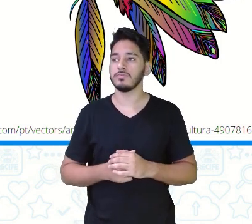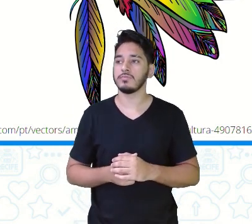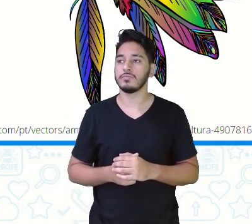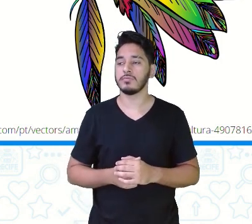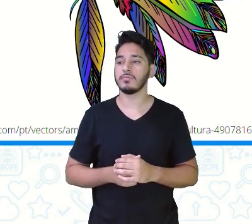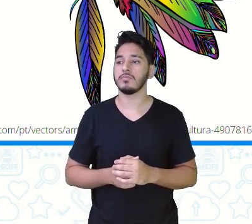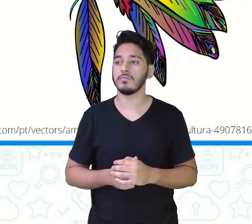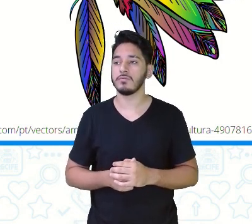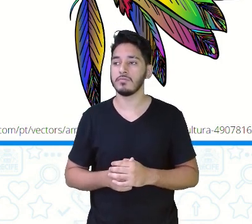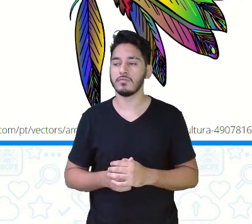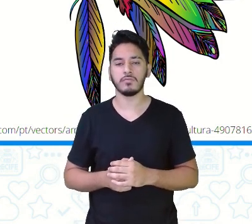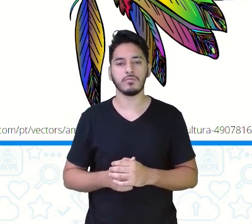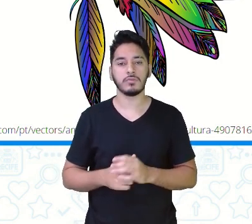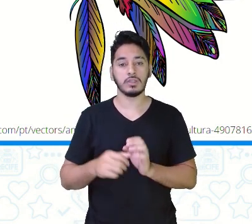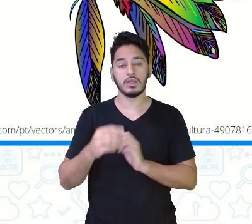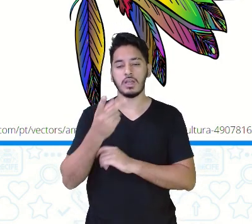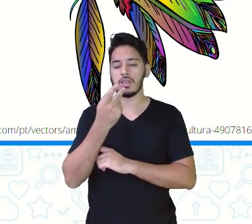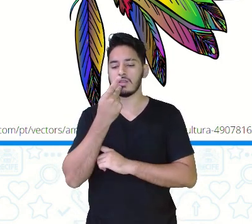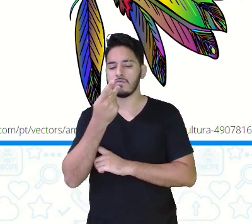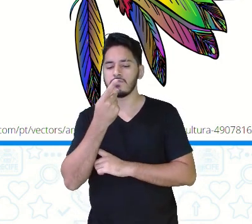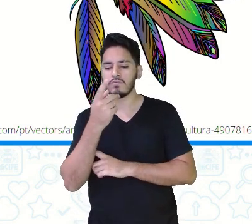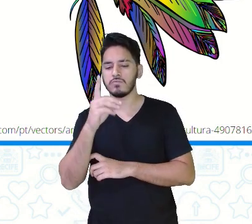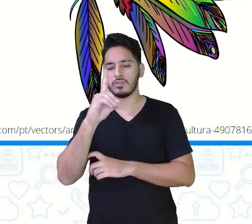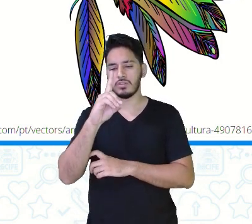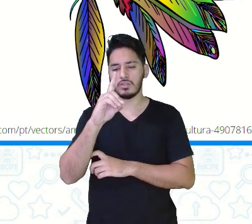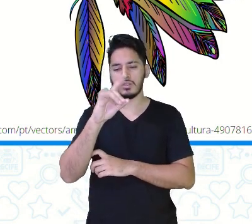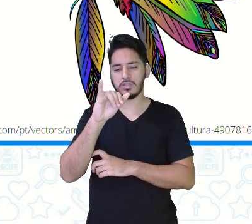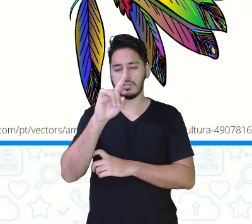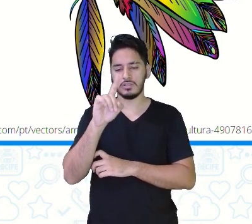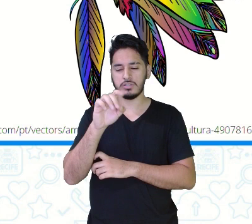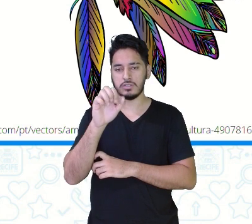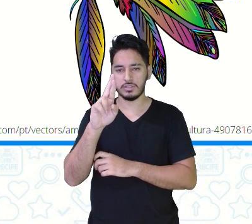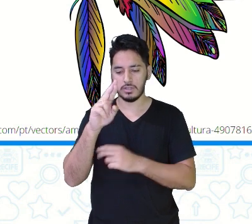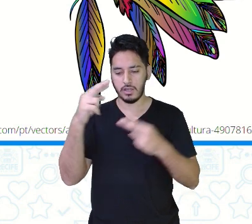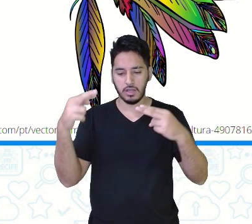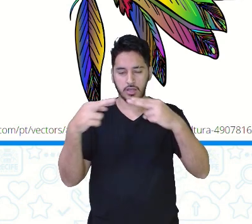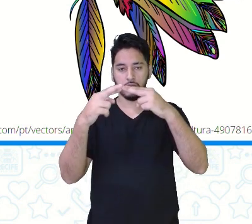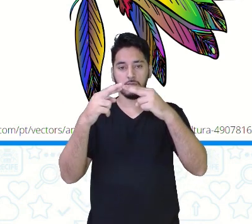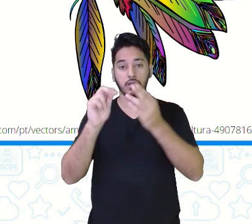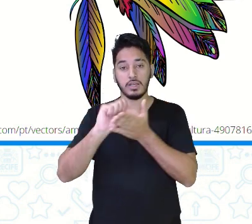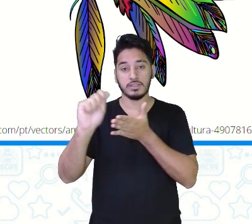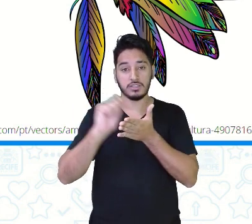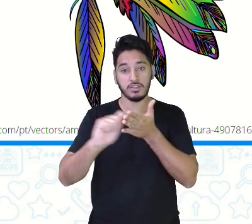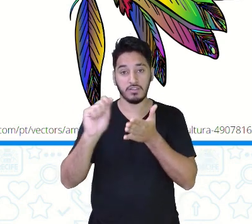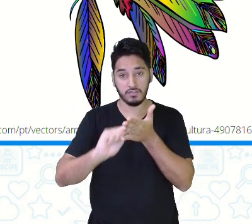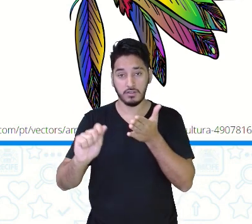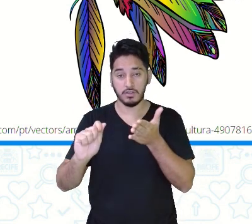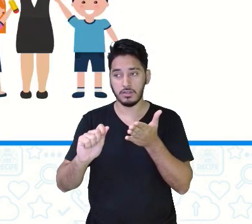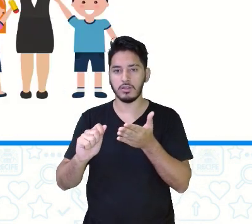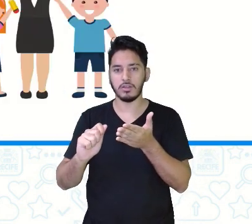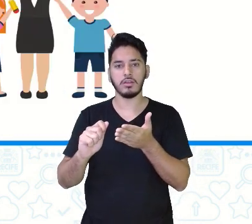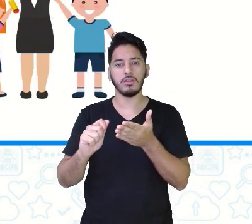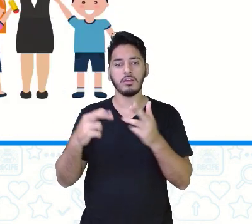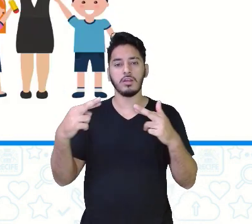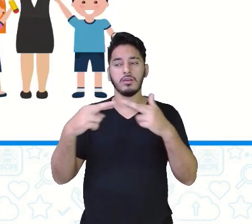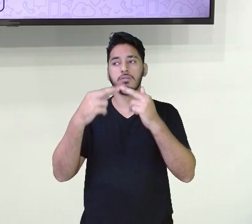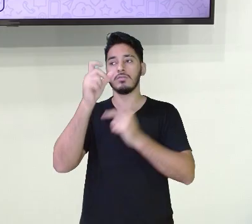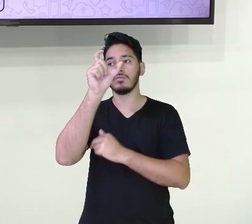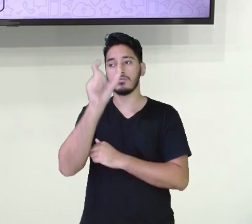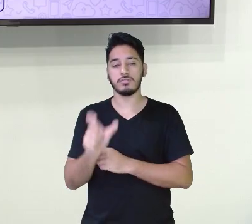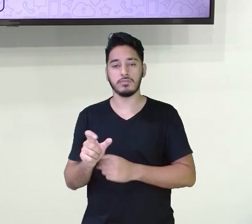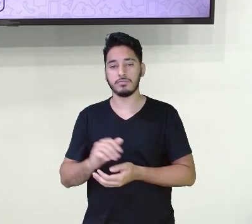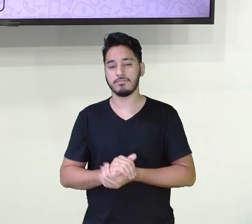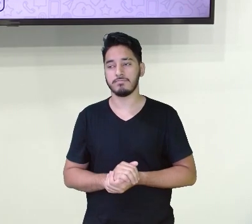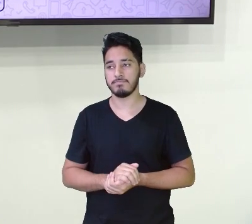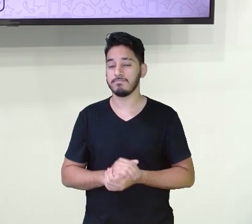outras aí, dizer, que rima com escrever, que rima com ser, tá?